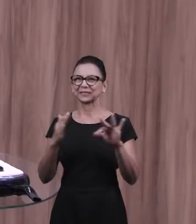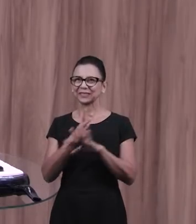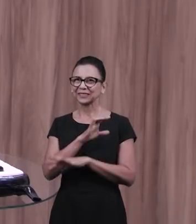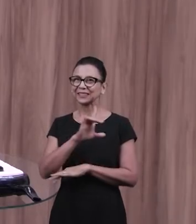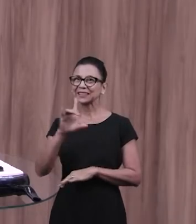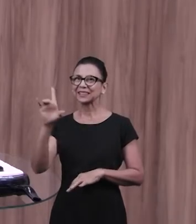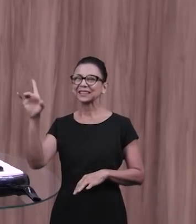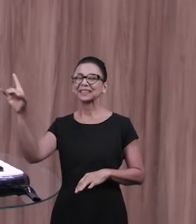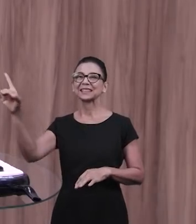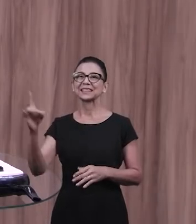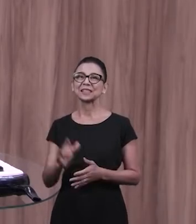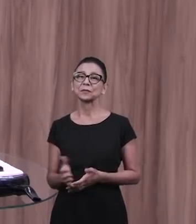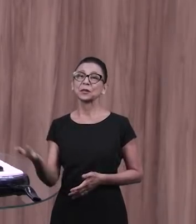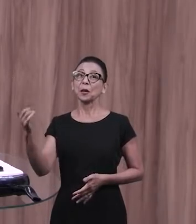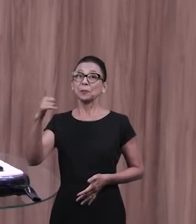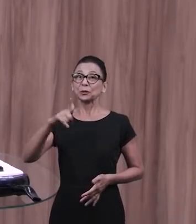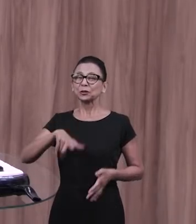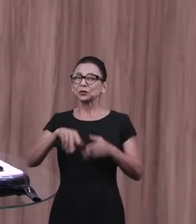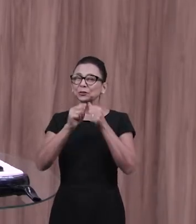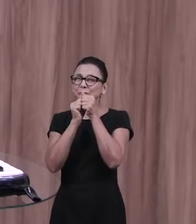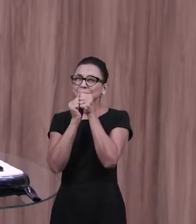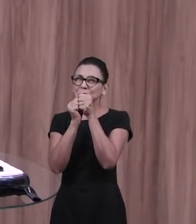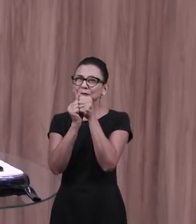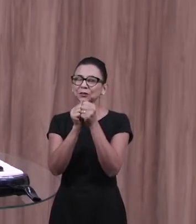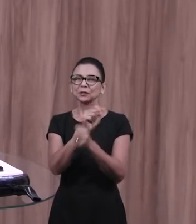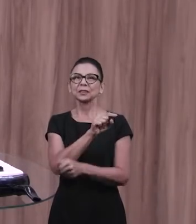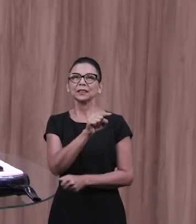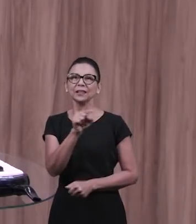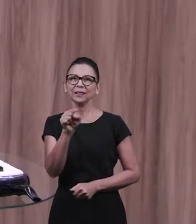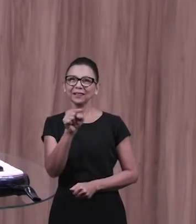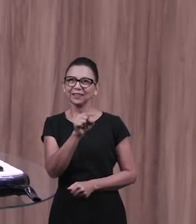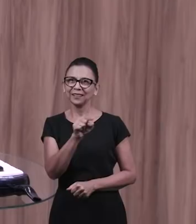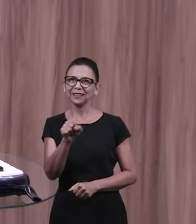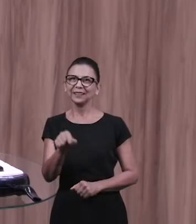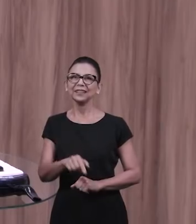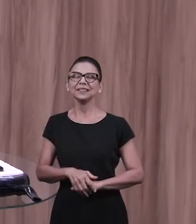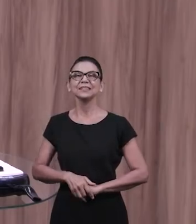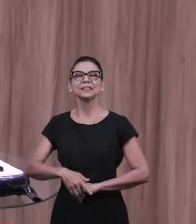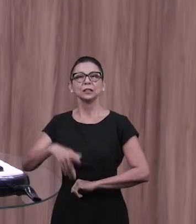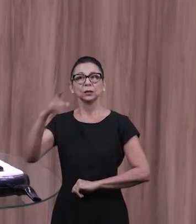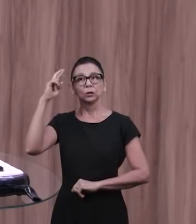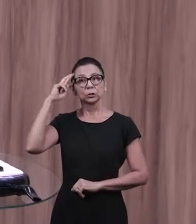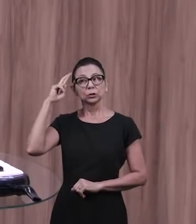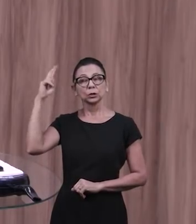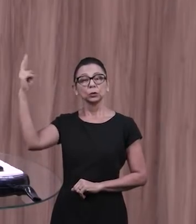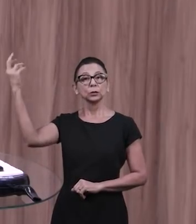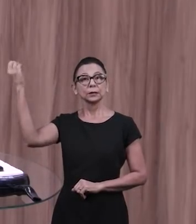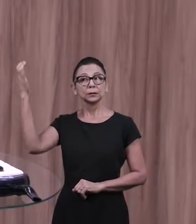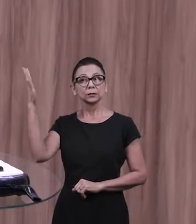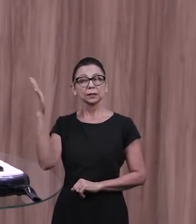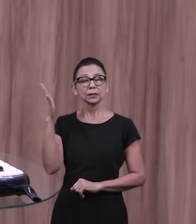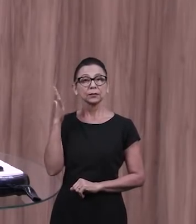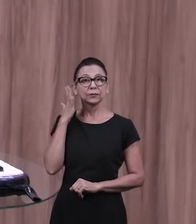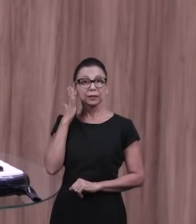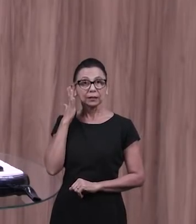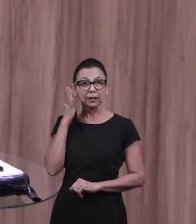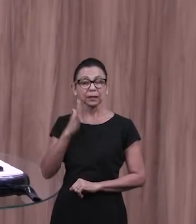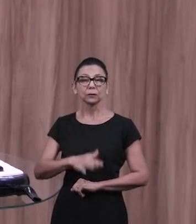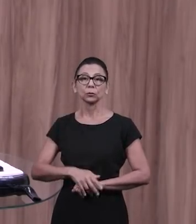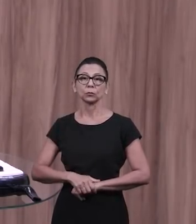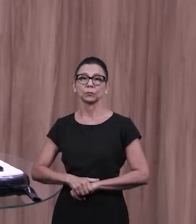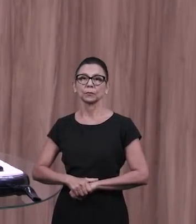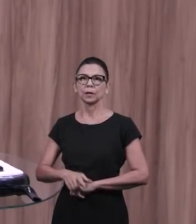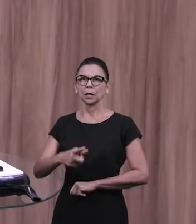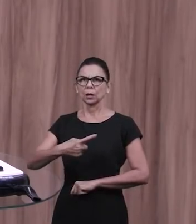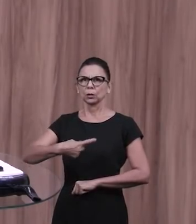por estar aqui juntinho com vocês. O Senhor tem nos despertado a buscá-lo ainda mais, para